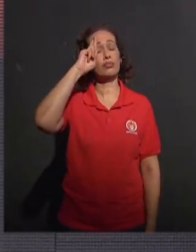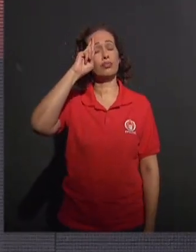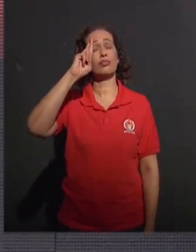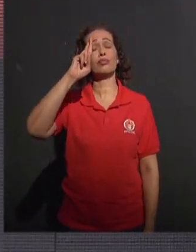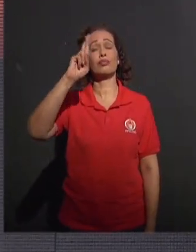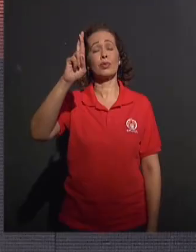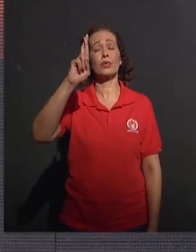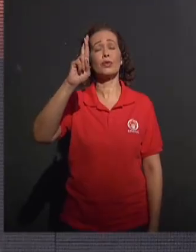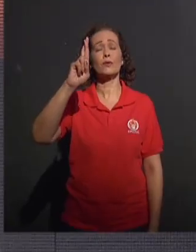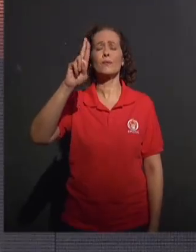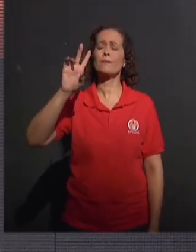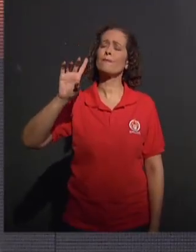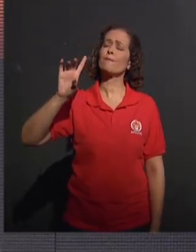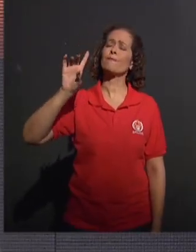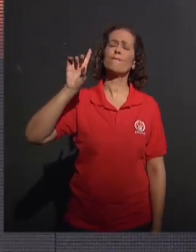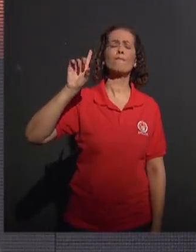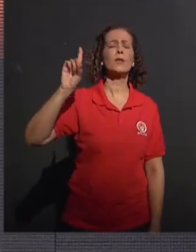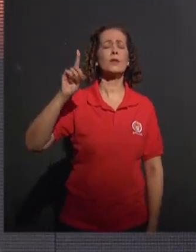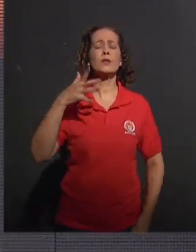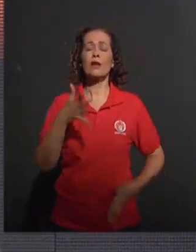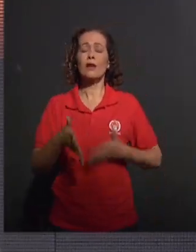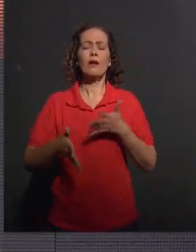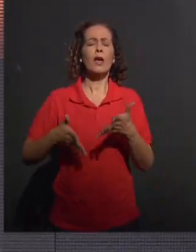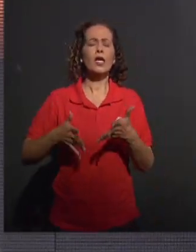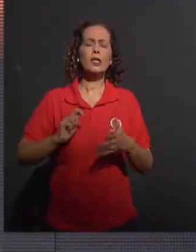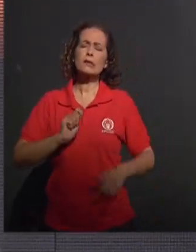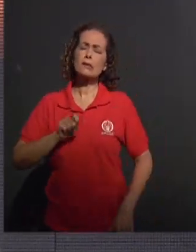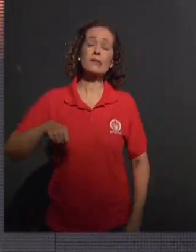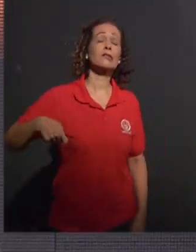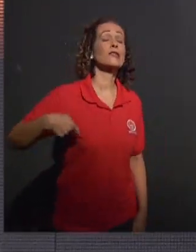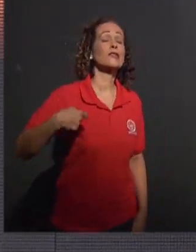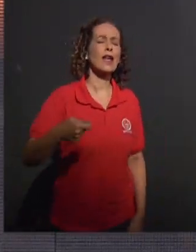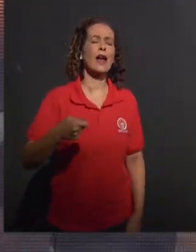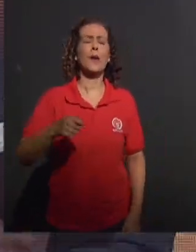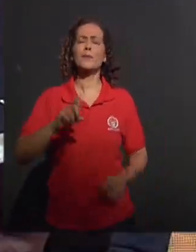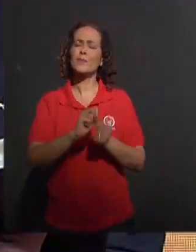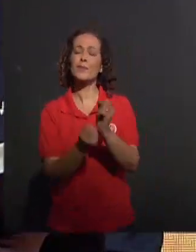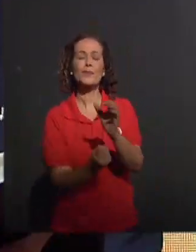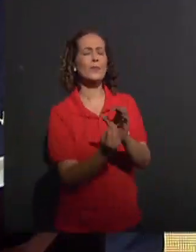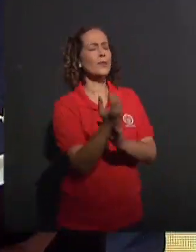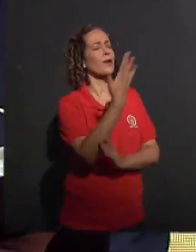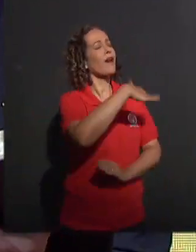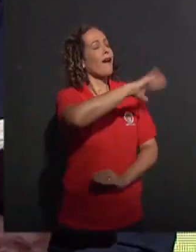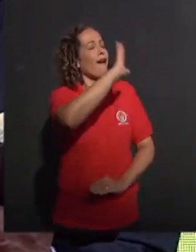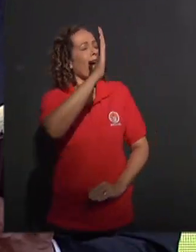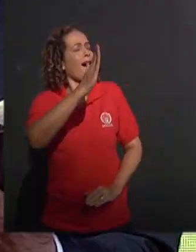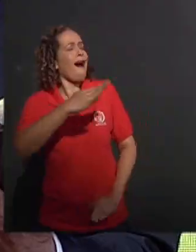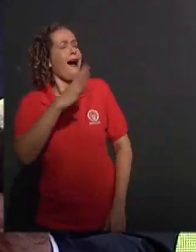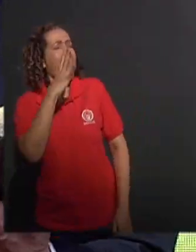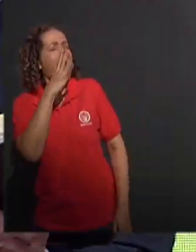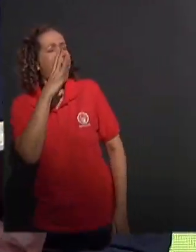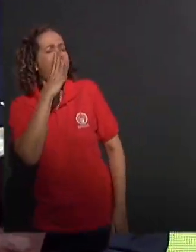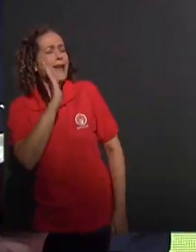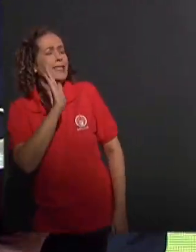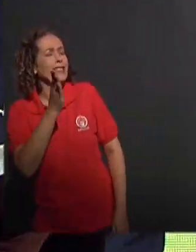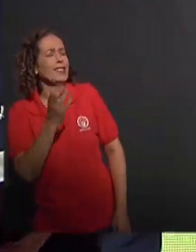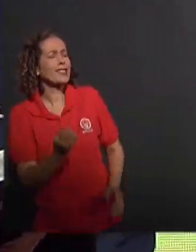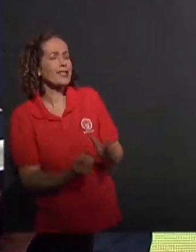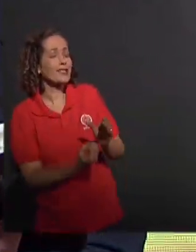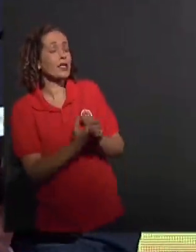palavra Tua, os montes movem. Basta uma palavra Tua, os